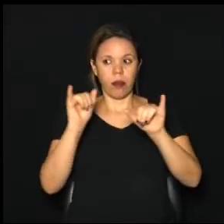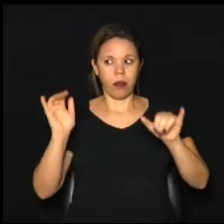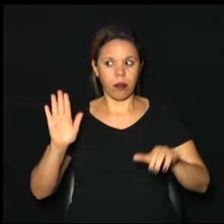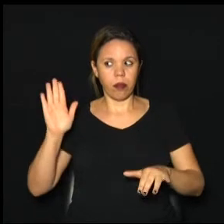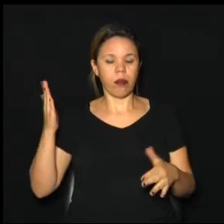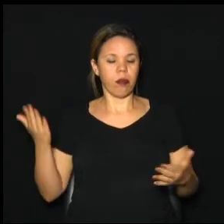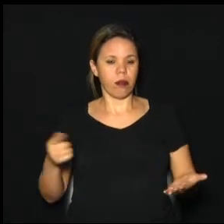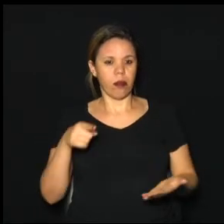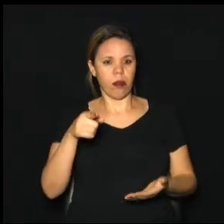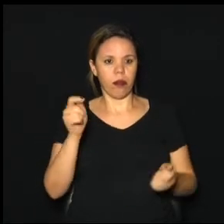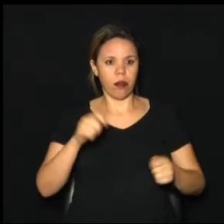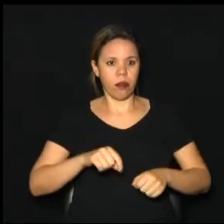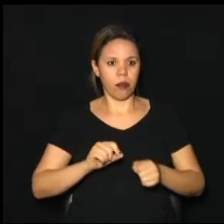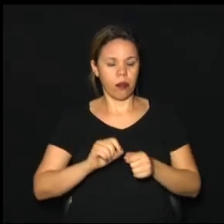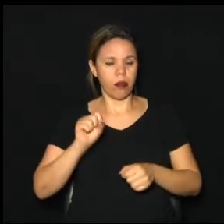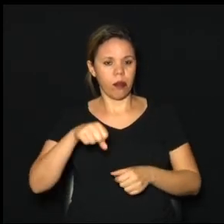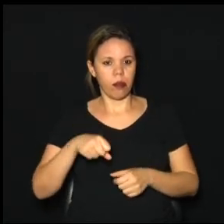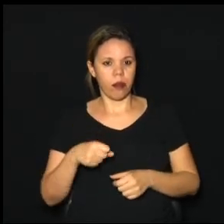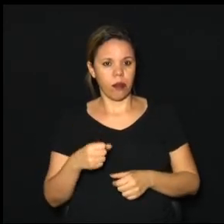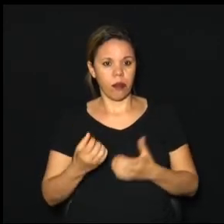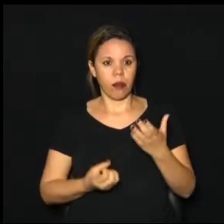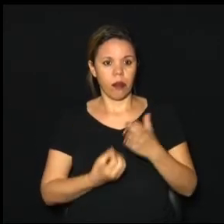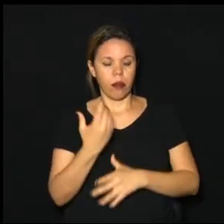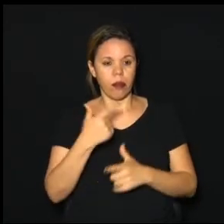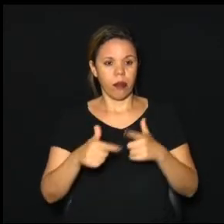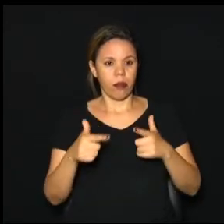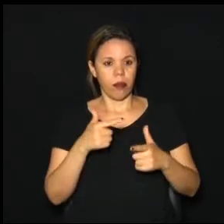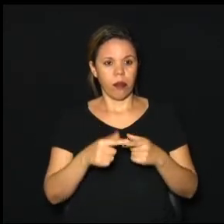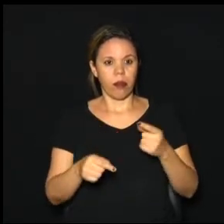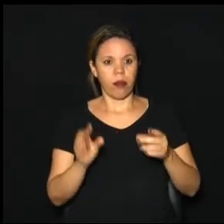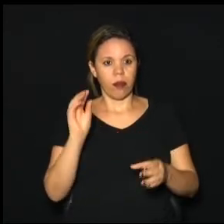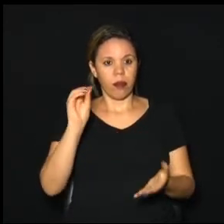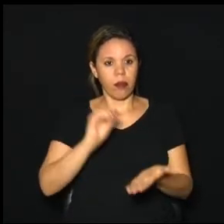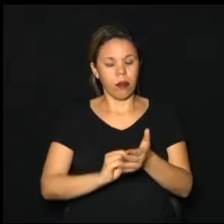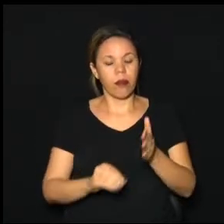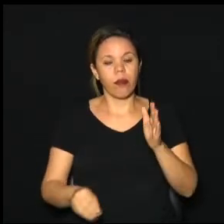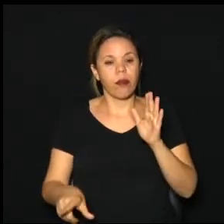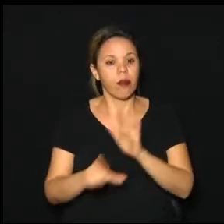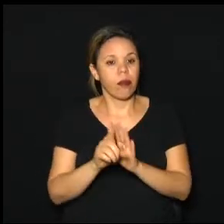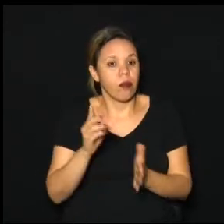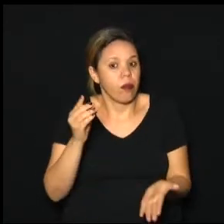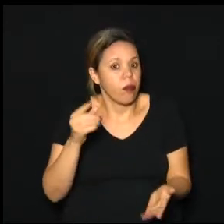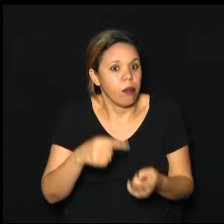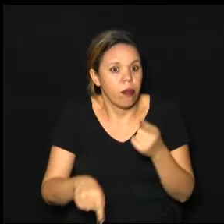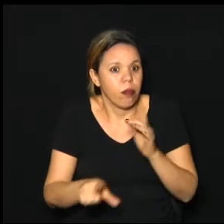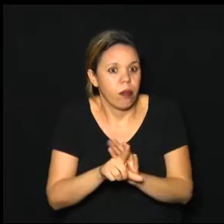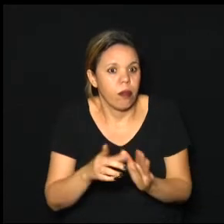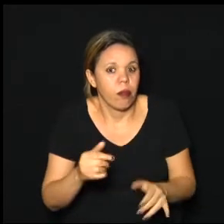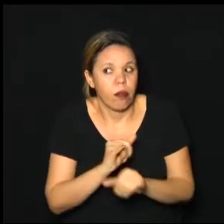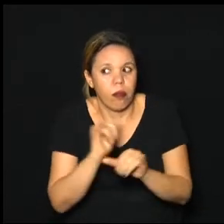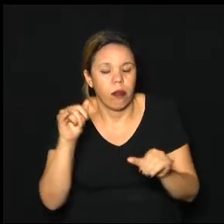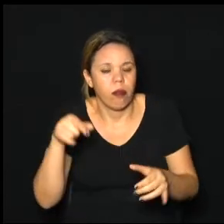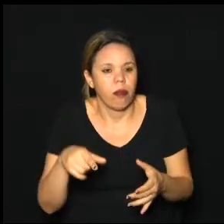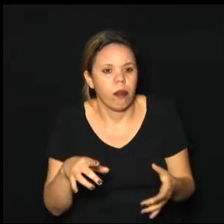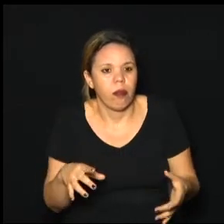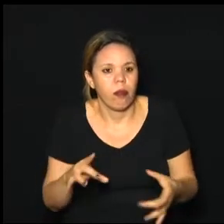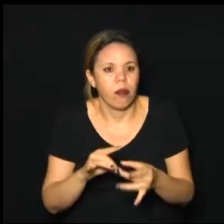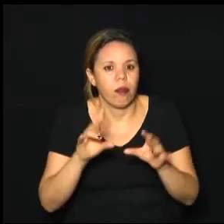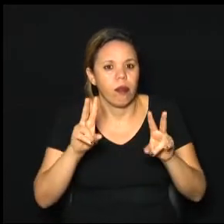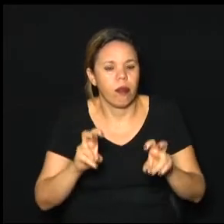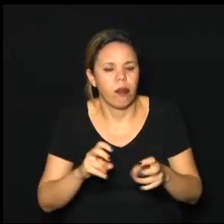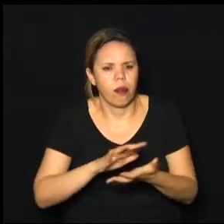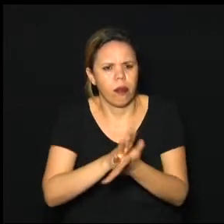eleitoral, você pode sim incorrer na ilegalidade da propaganda que veicule algum tipo